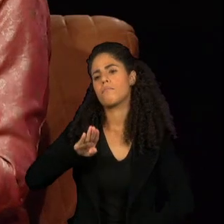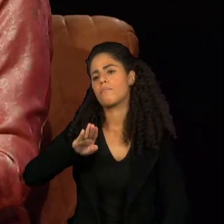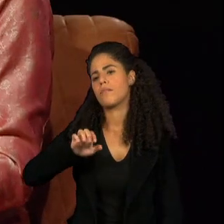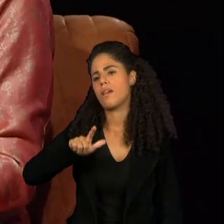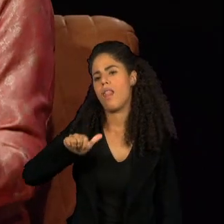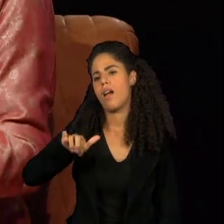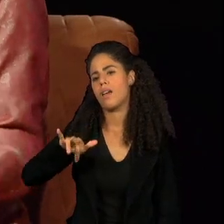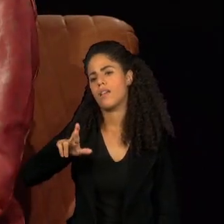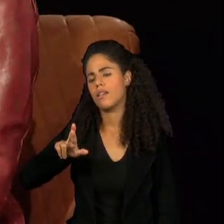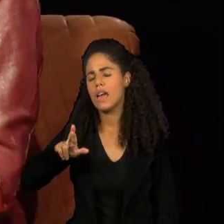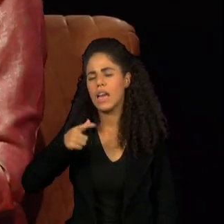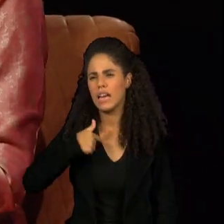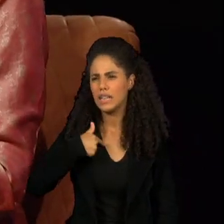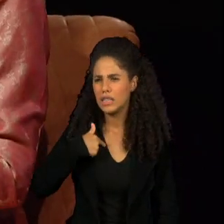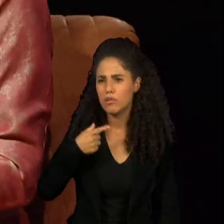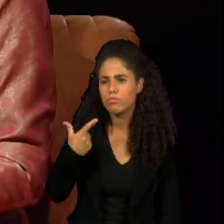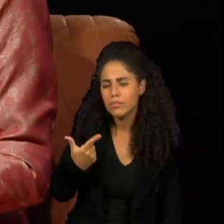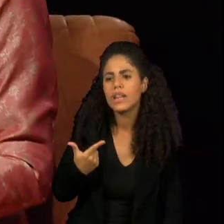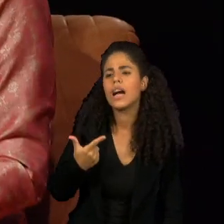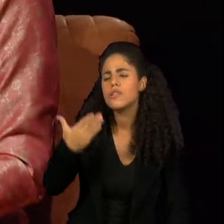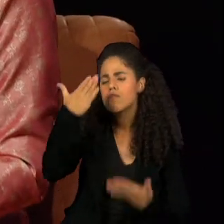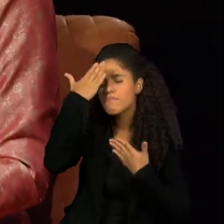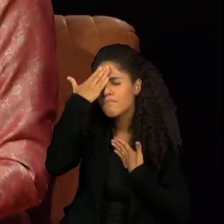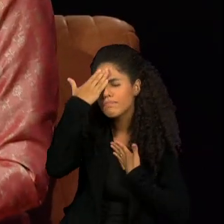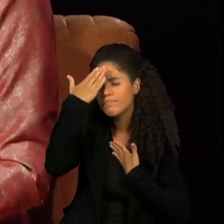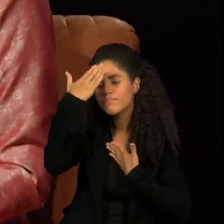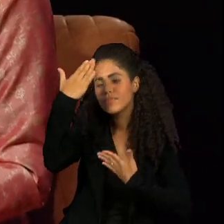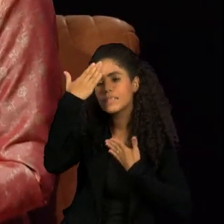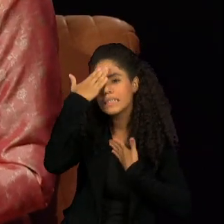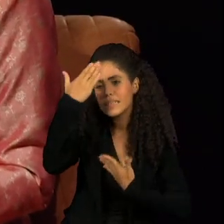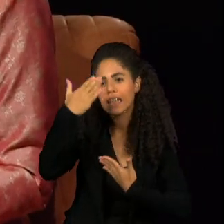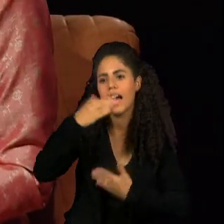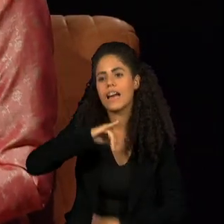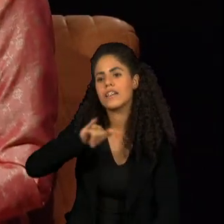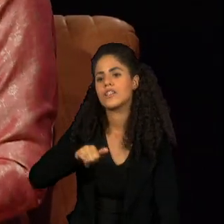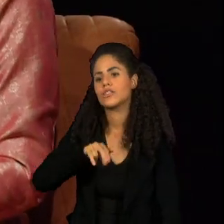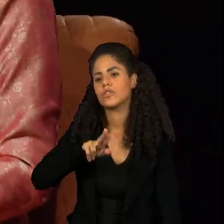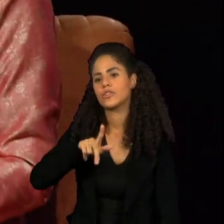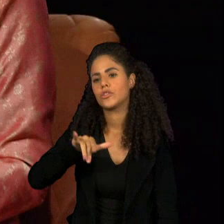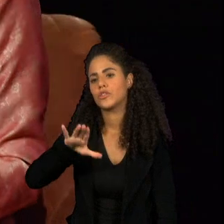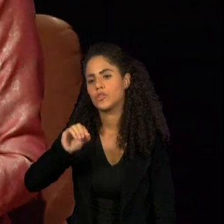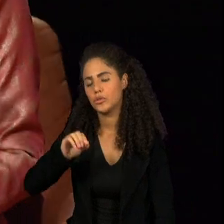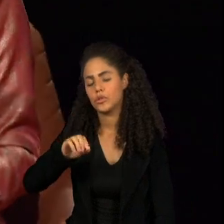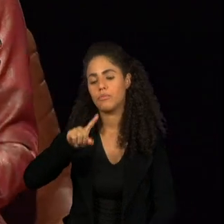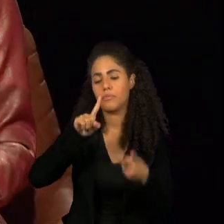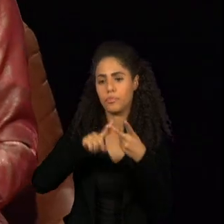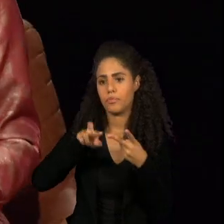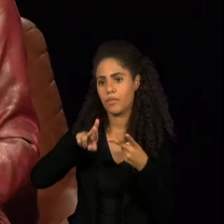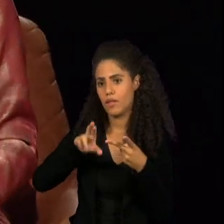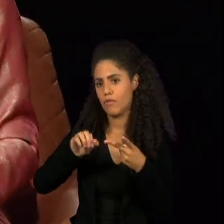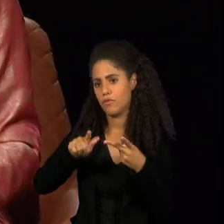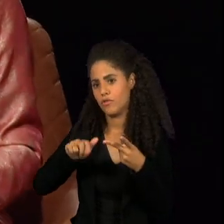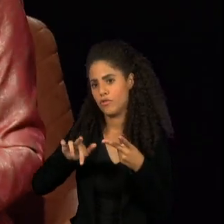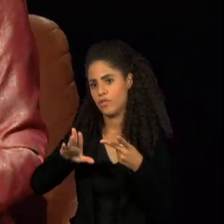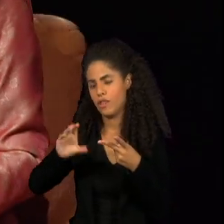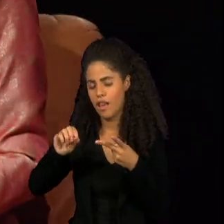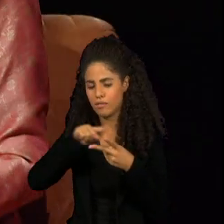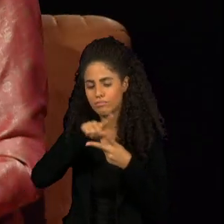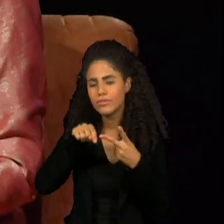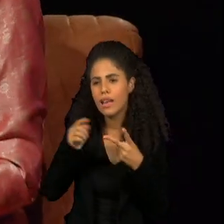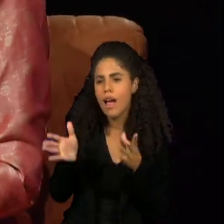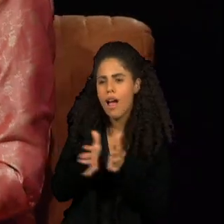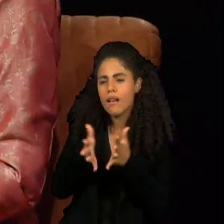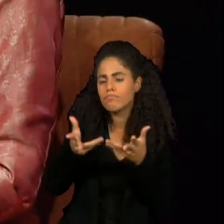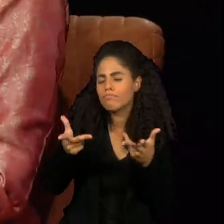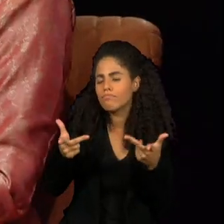completamente, eu devo completamente a eles, ao Júlio e a Rogério, essa possibilidade maravilhosa que eu tive